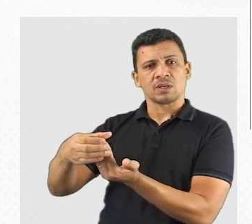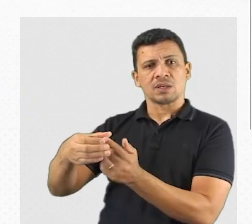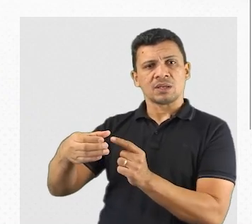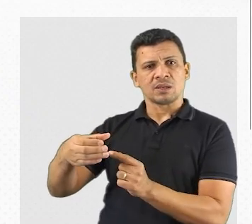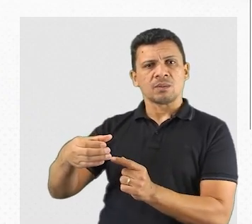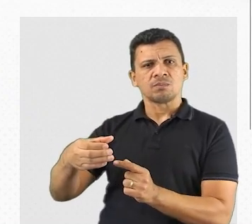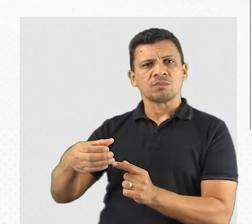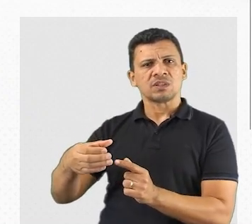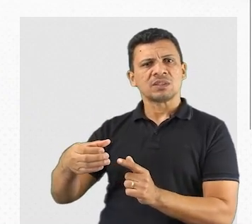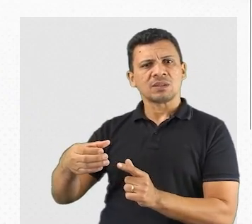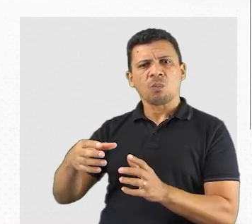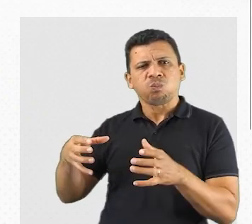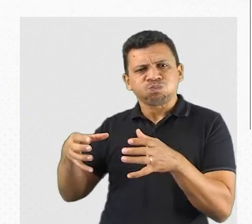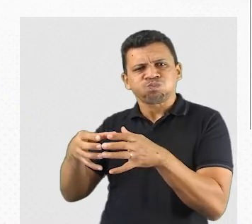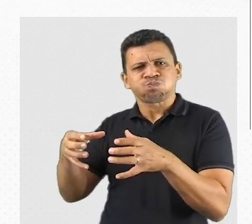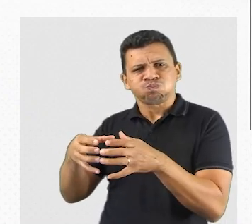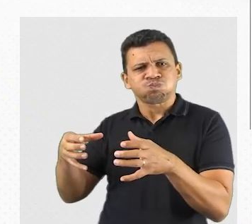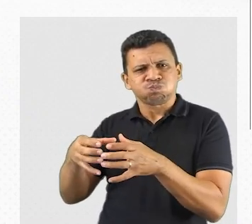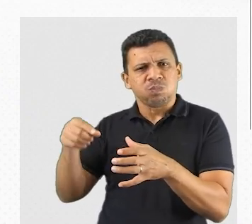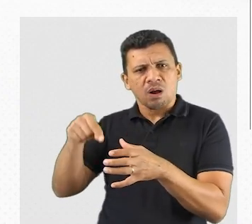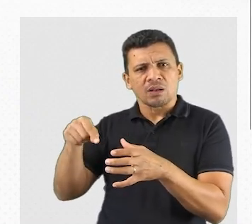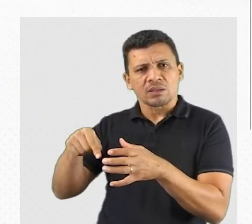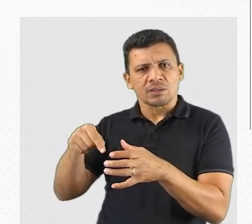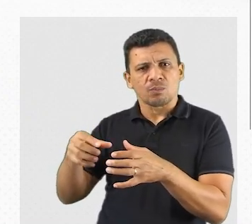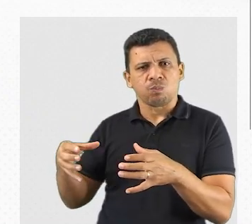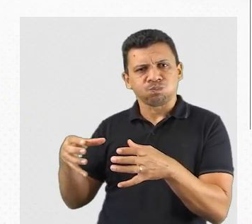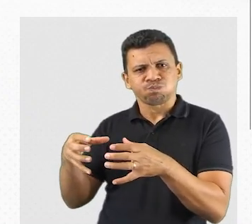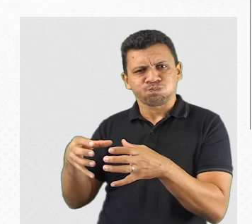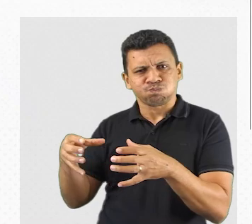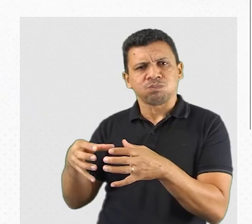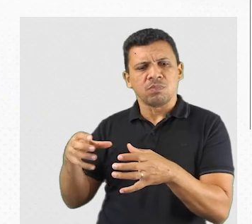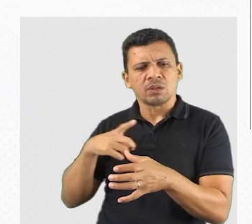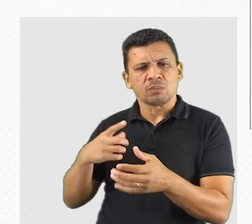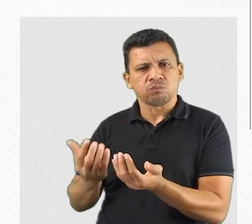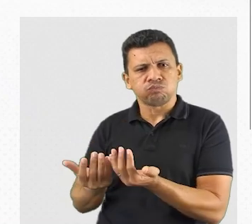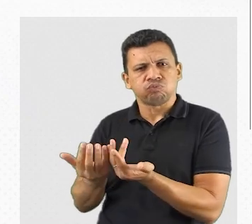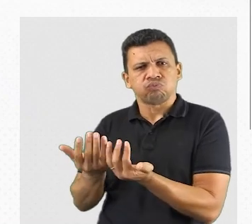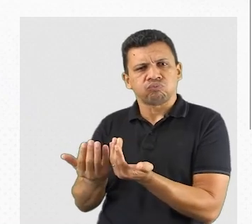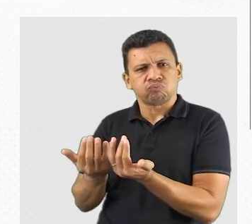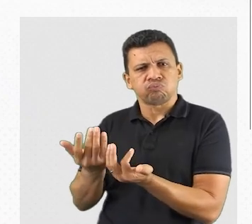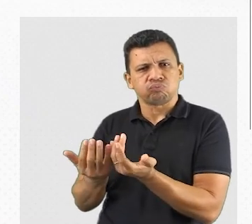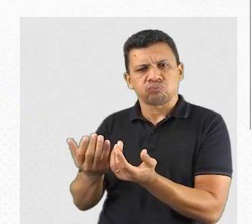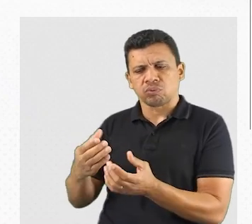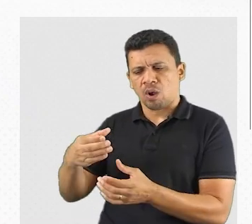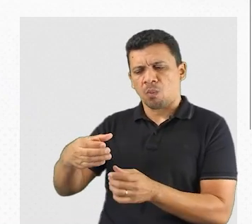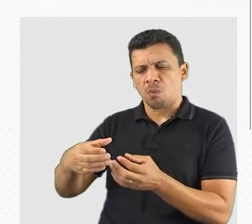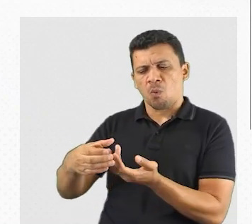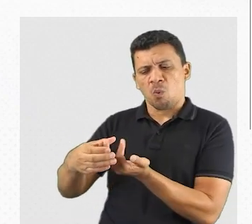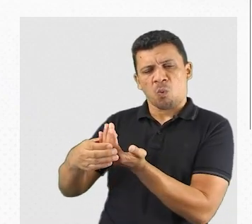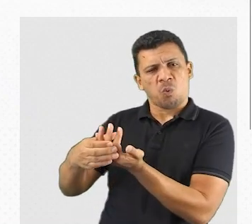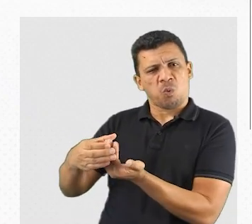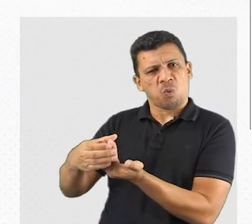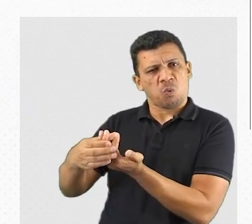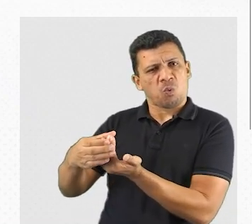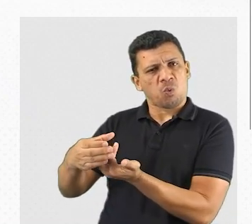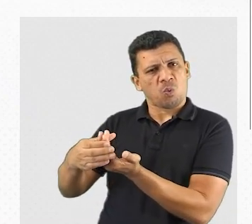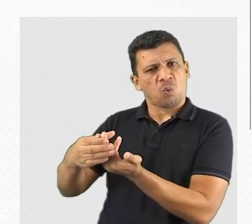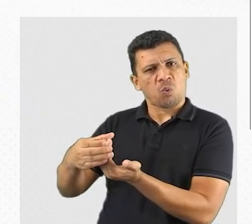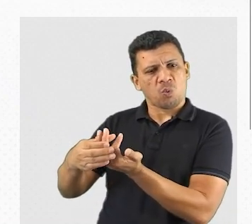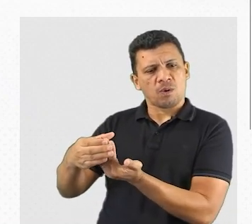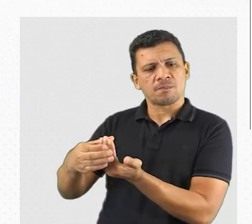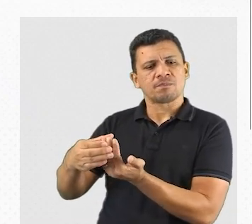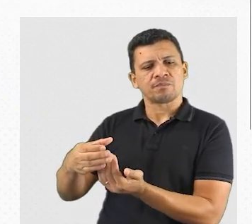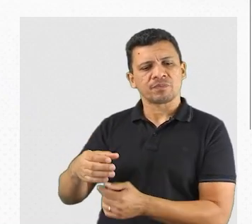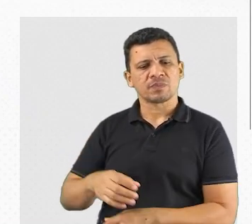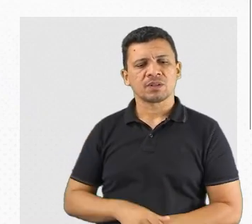uma pressão sobre o líquido, aqui existe uma pressão de vapor. PV, né? PV, pressão de vapor.